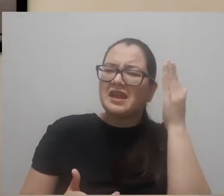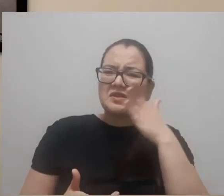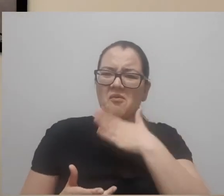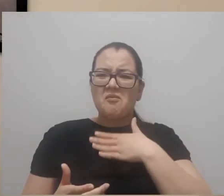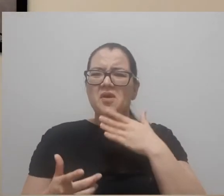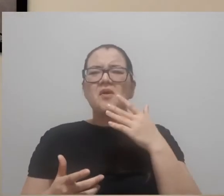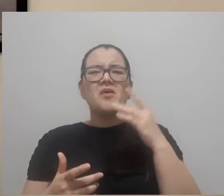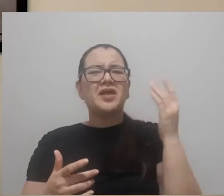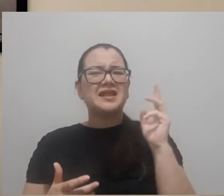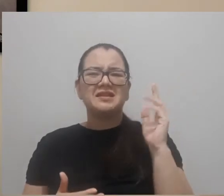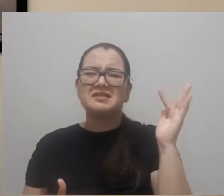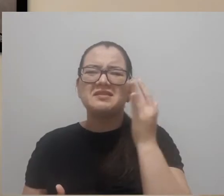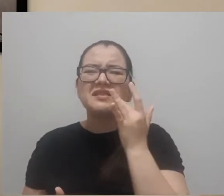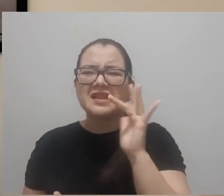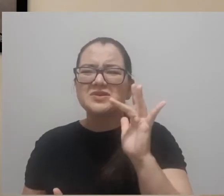que é eterno.